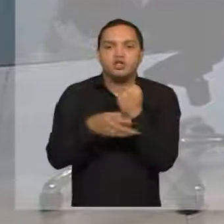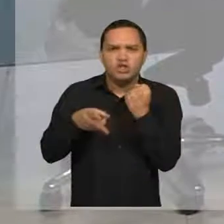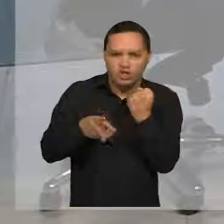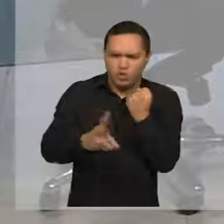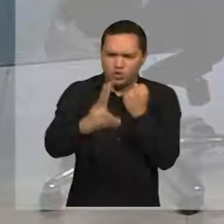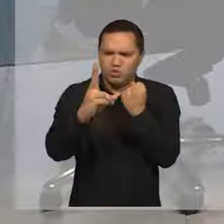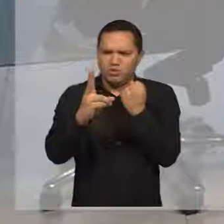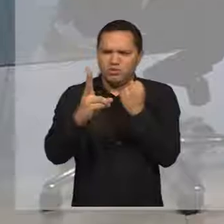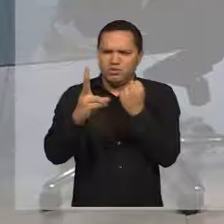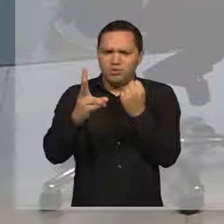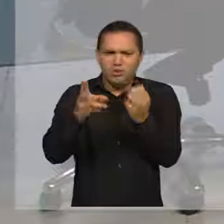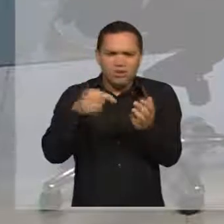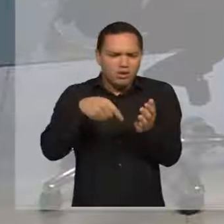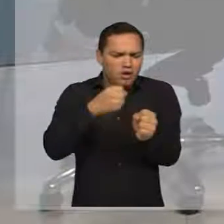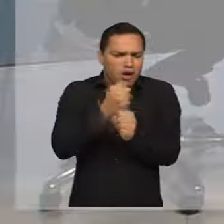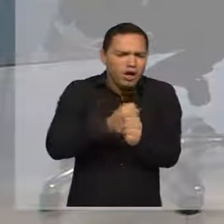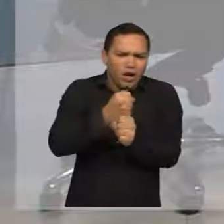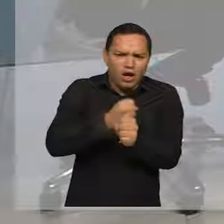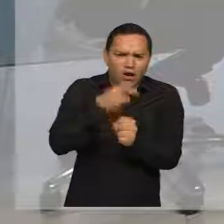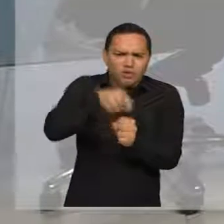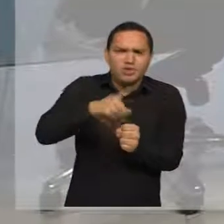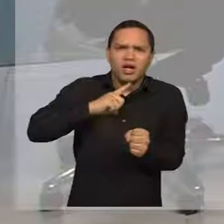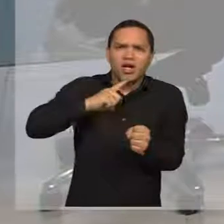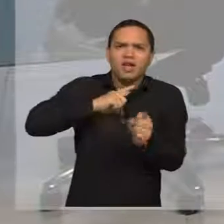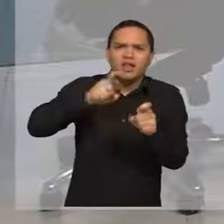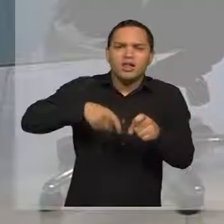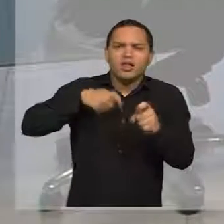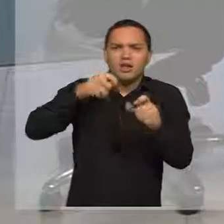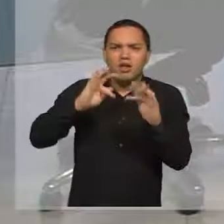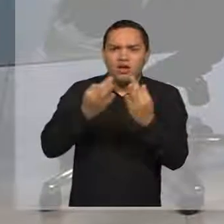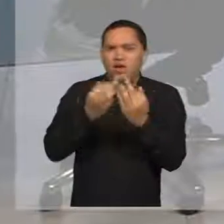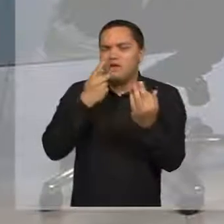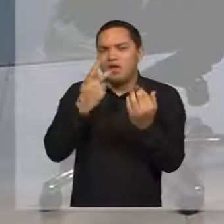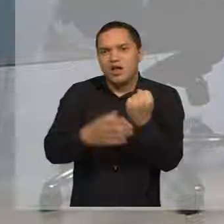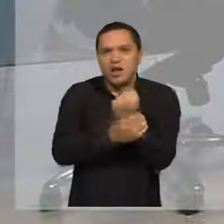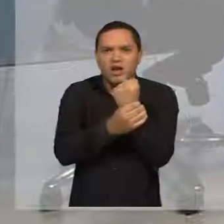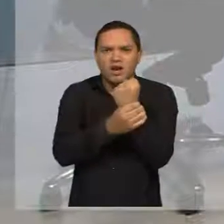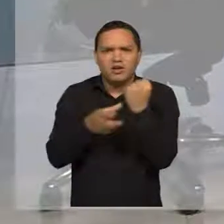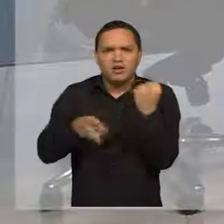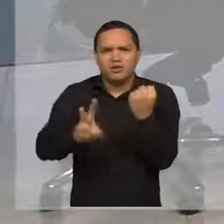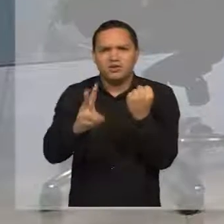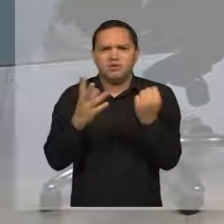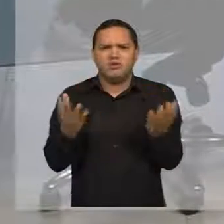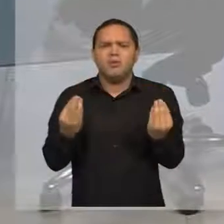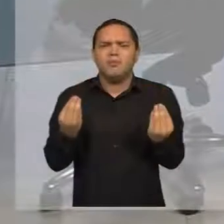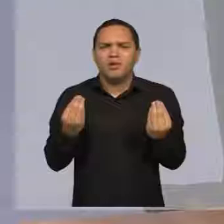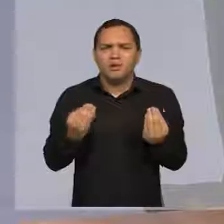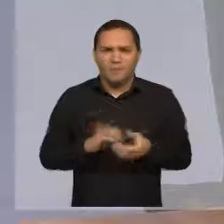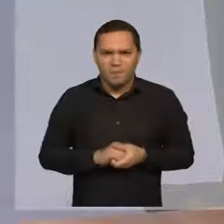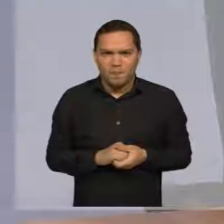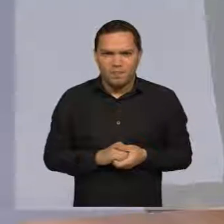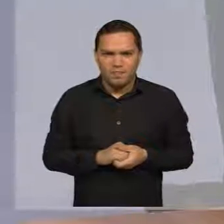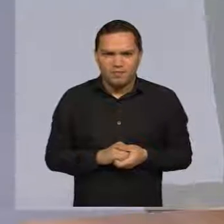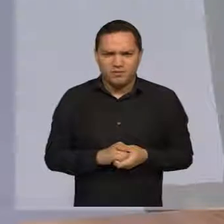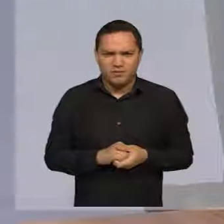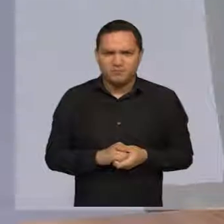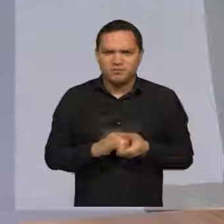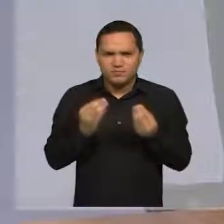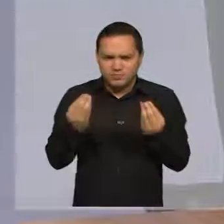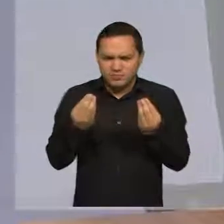já existe há muito tempo, aí eles estão dizendo que vão garantir. Ô, cara pálida, e por acaso